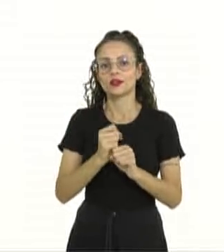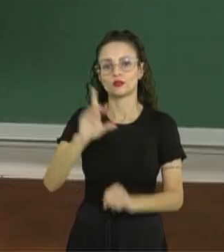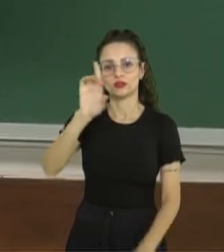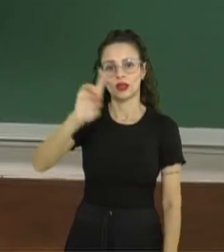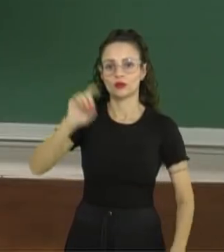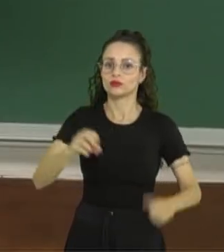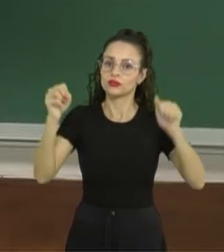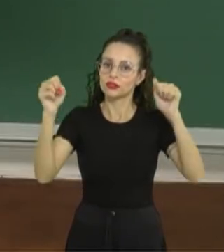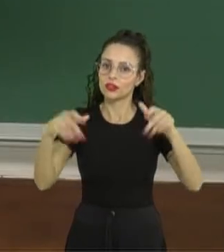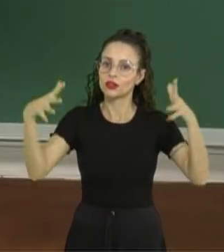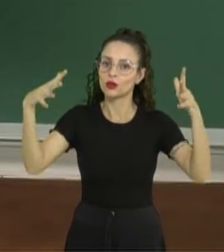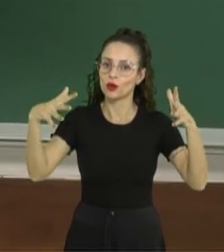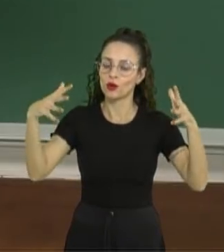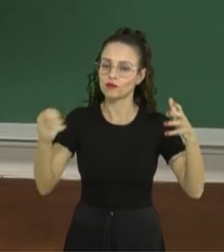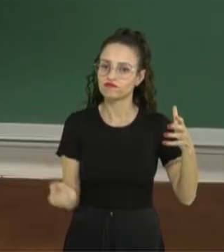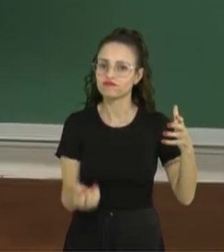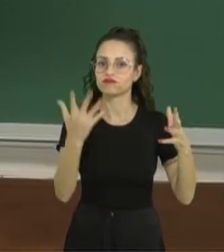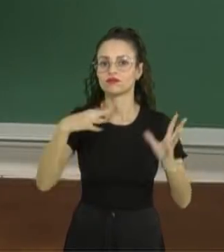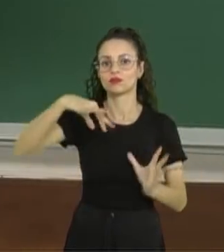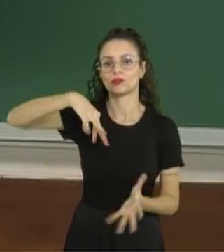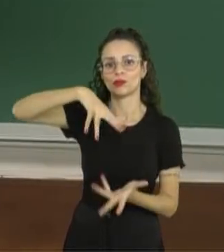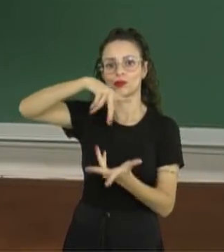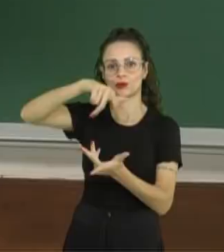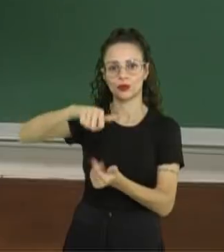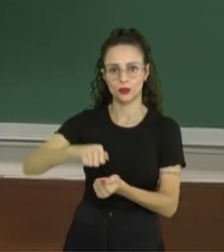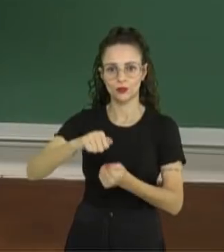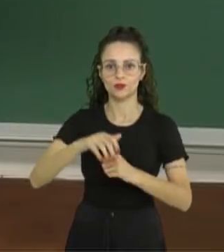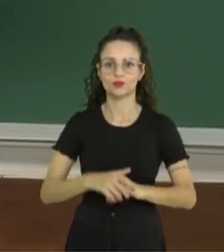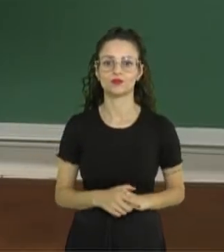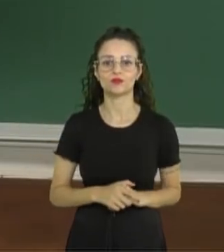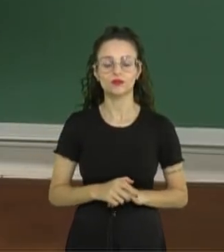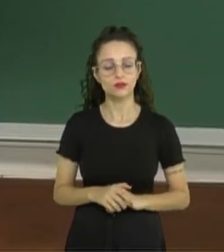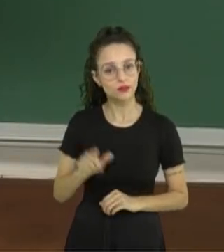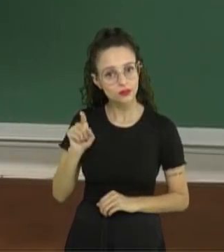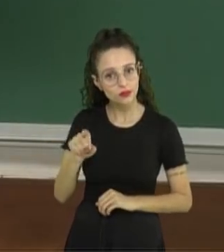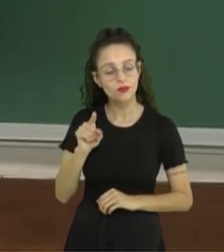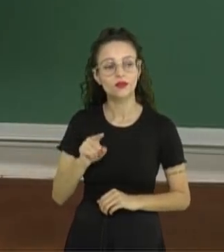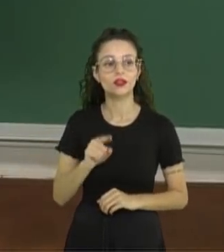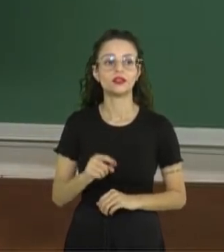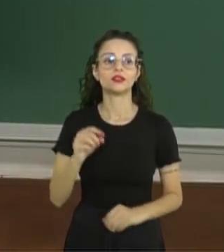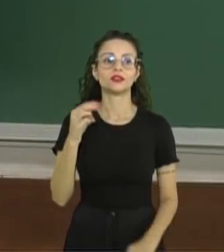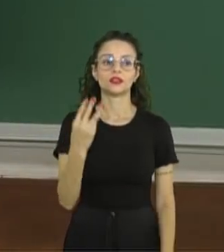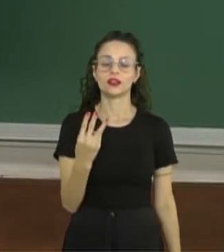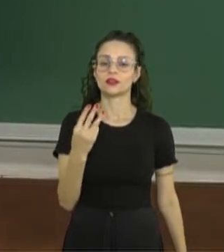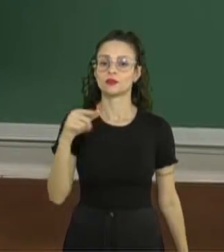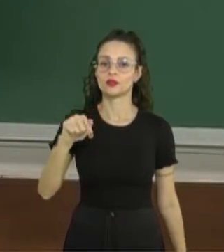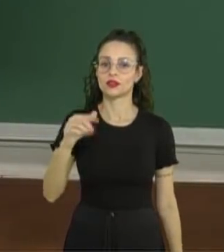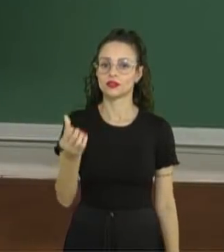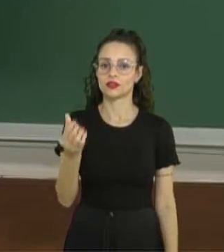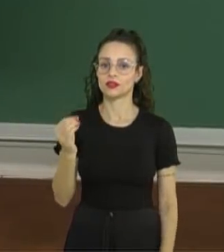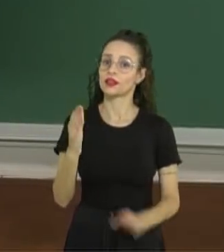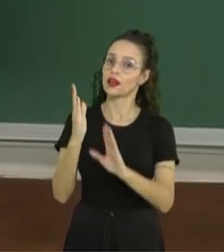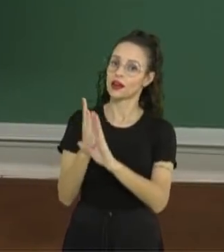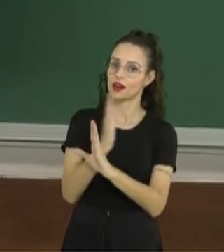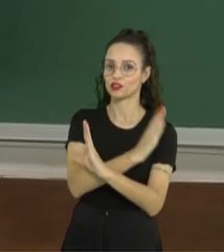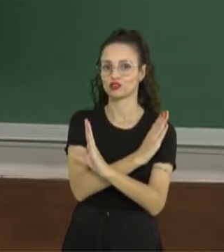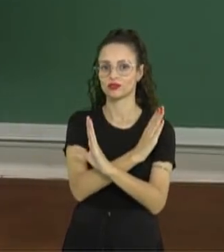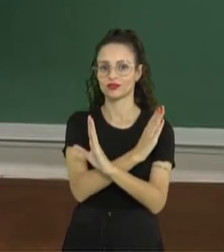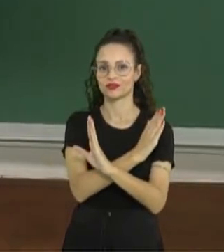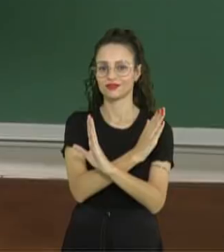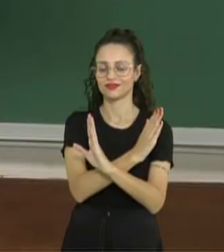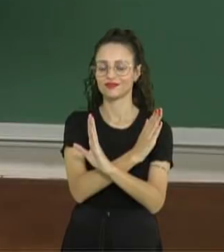Deus criou a origem do mundo, a criação do mundo. Para ele se deu no ano 3760 a.C.